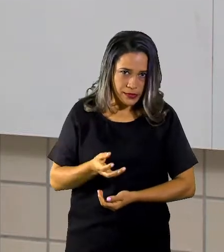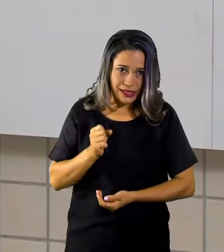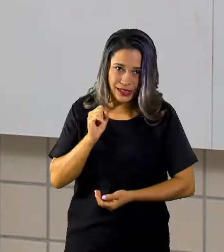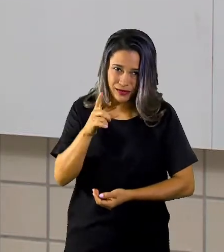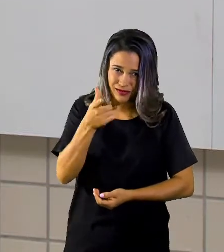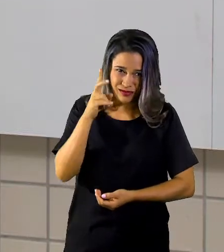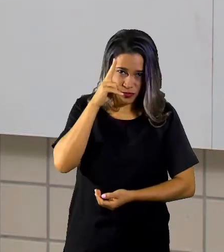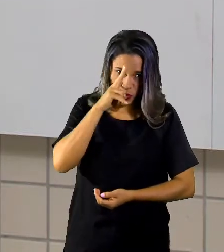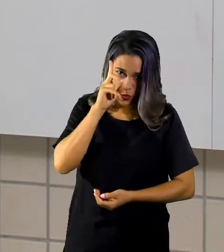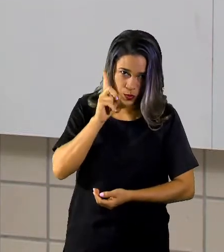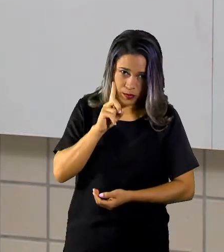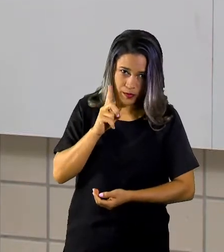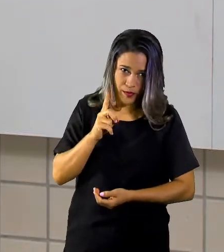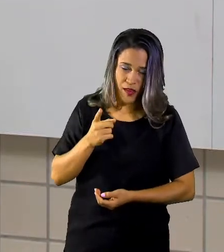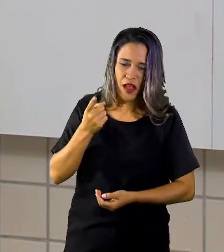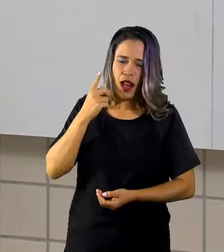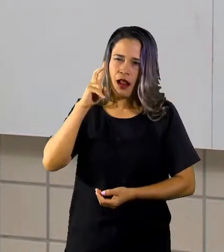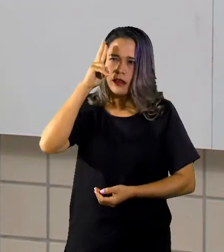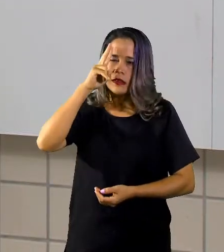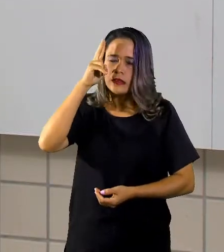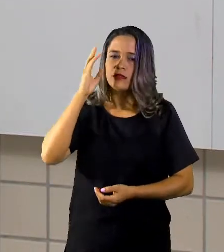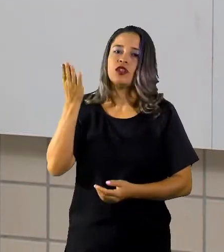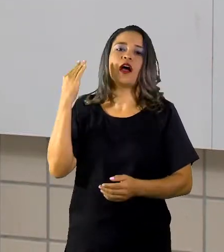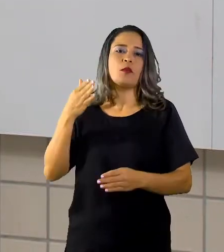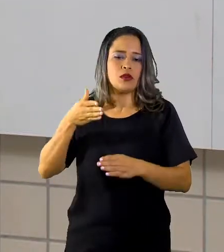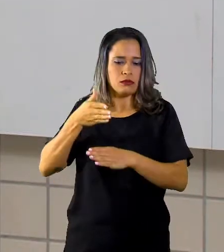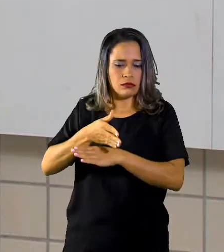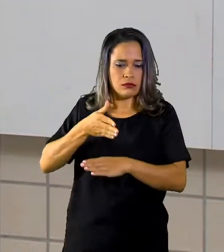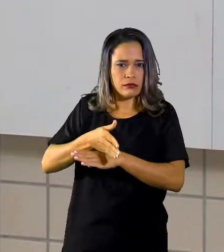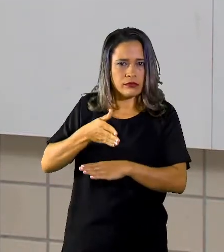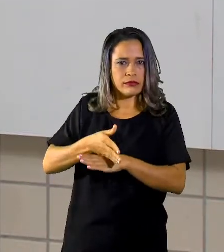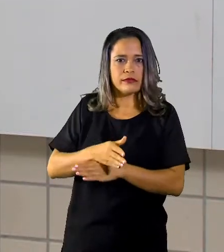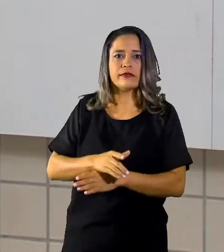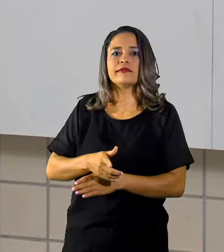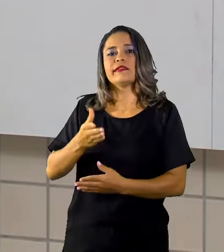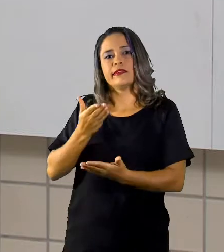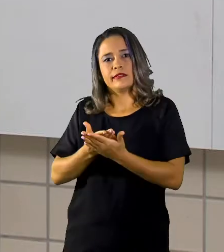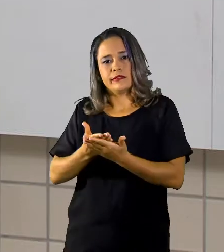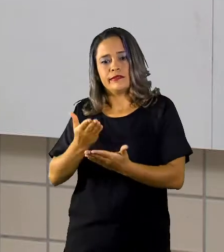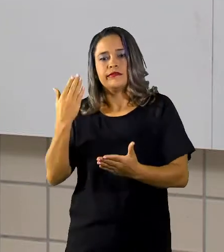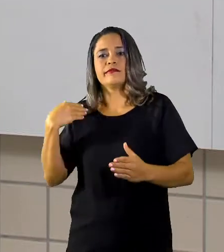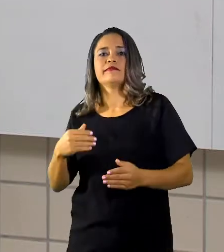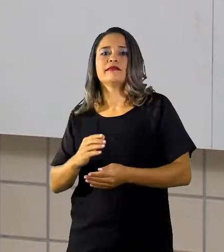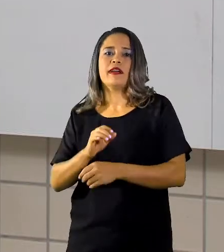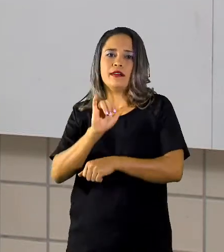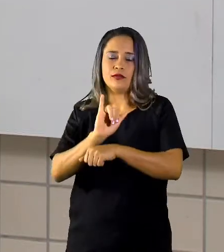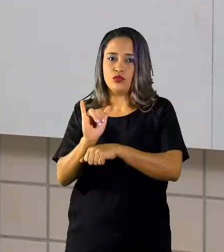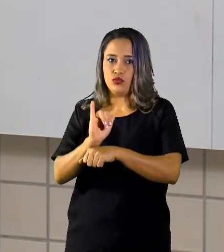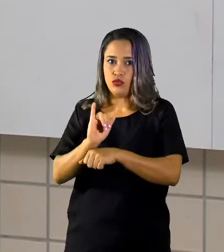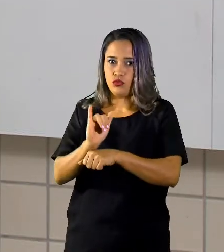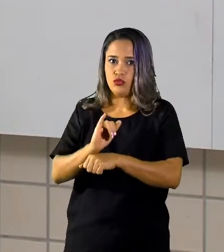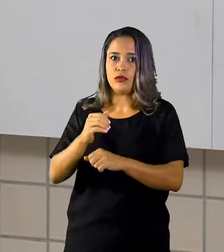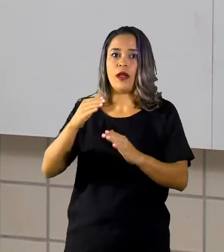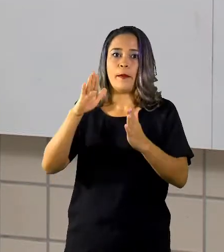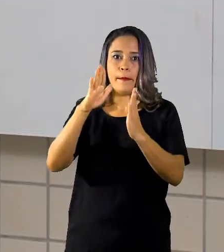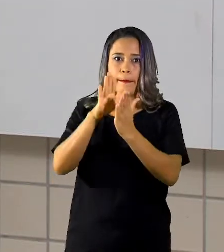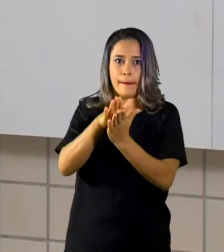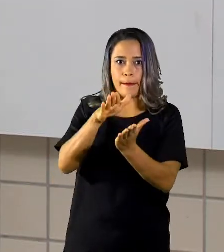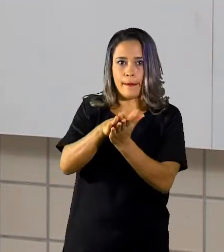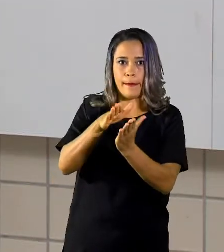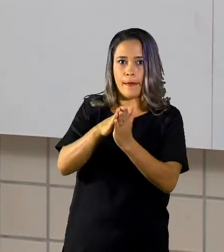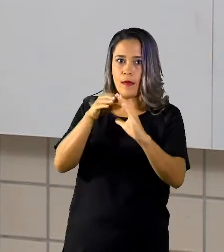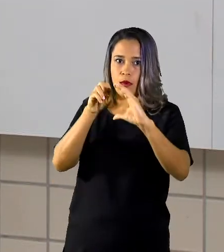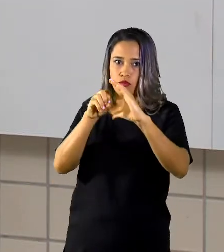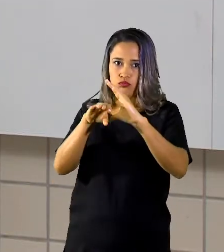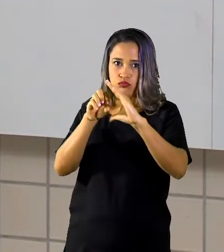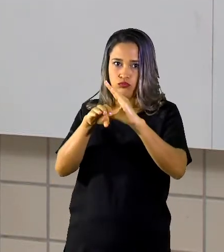conseguiram lembrar, voltem nas aulas anteriores que estão disponíveis lá no nosso canal do YouTube, Palmas Homeschool. Tá? E na aula de